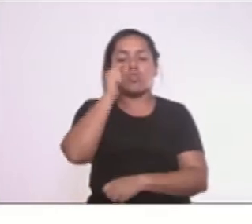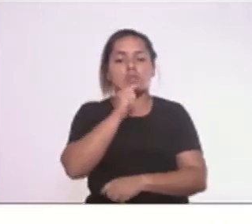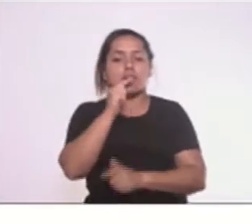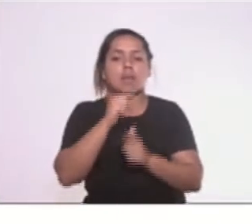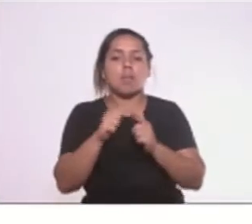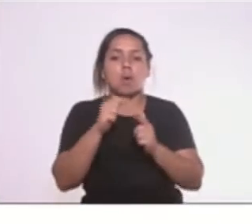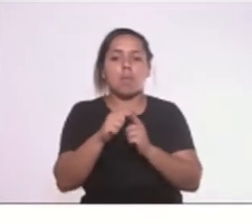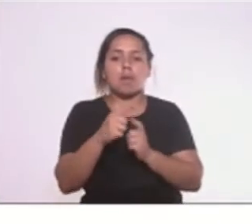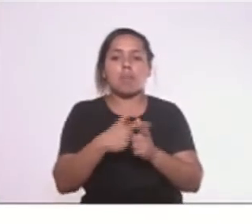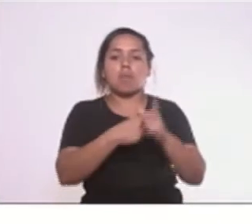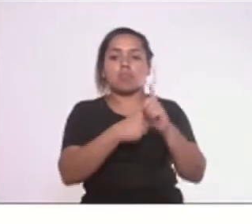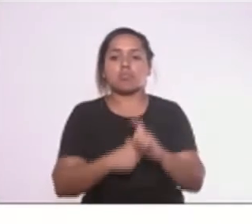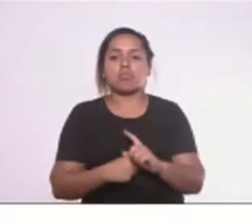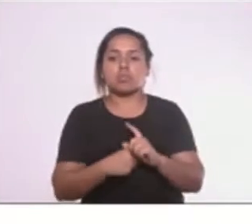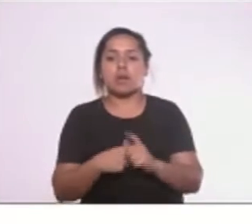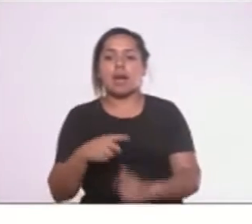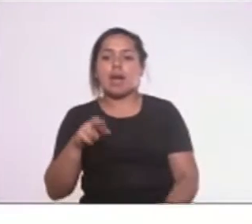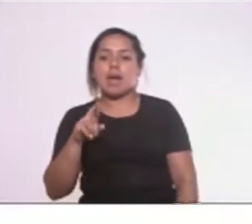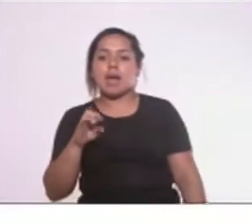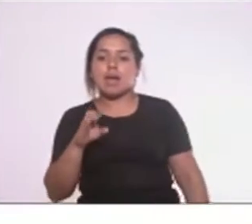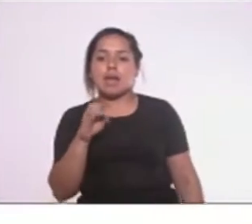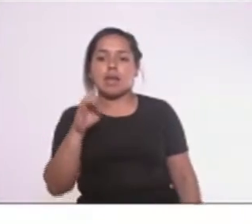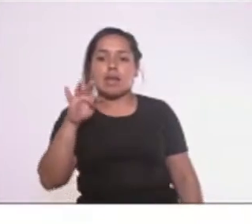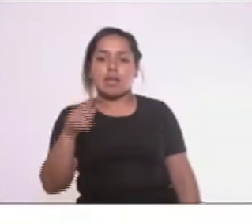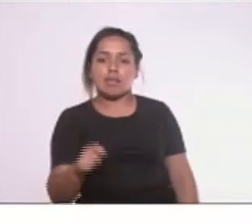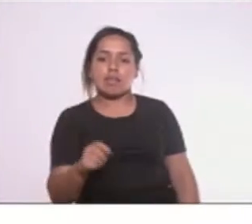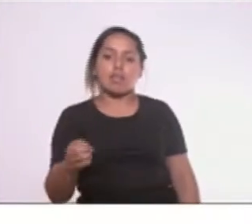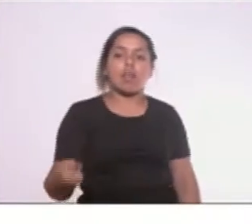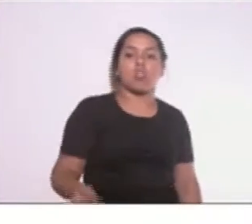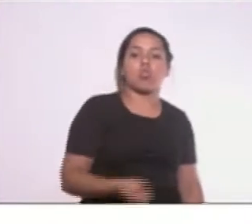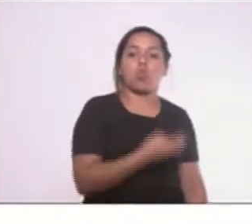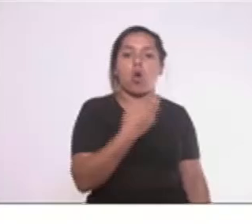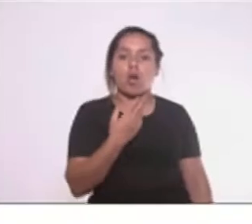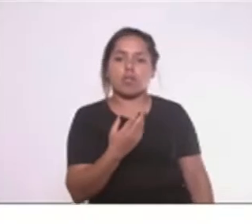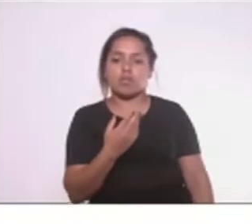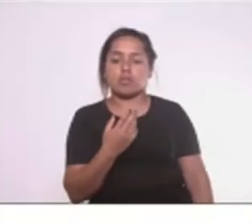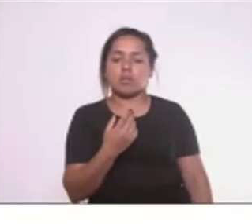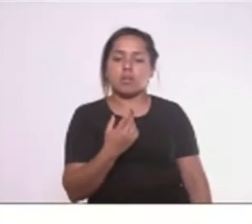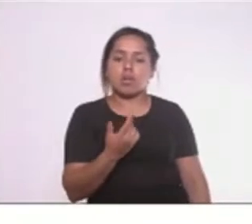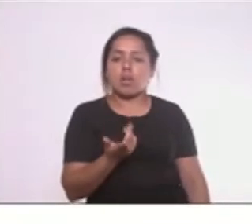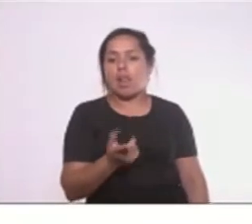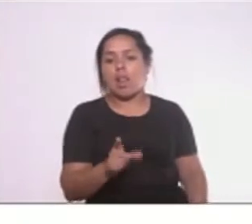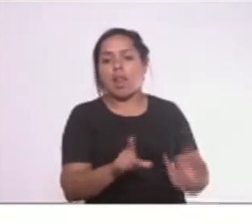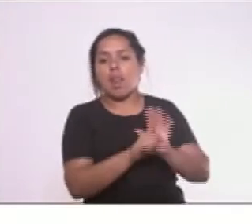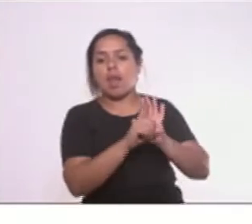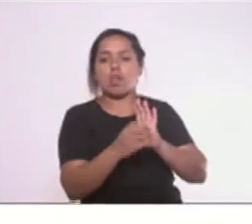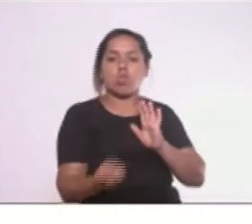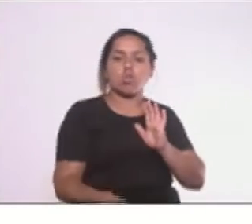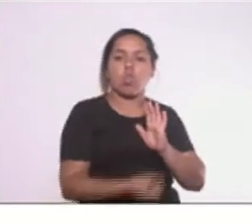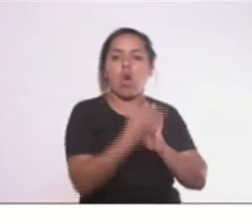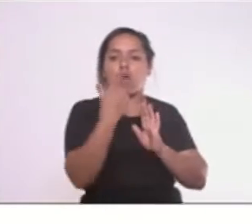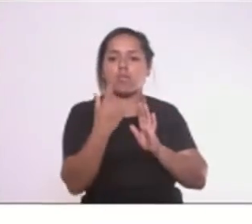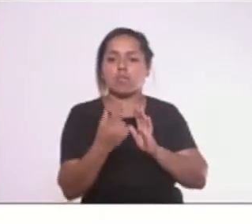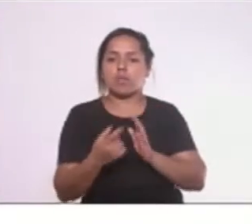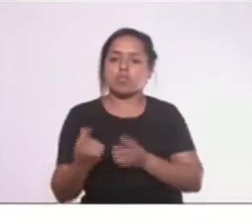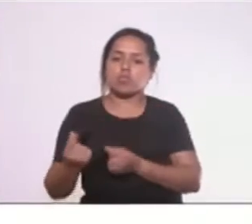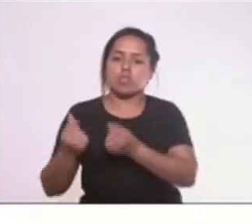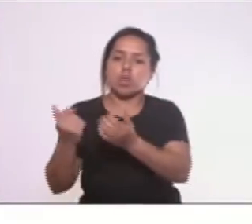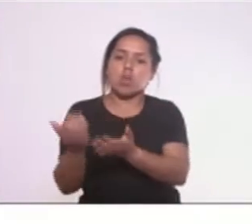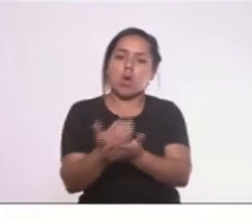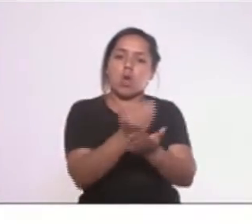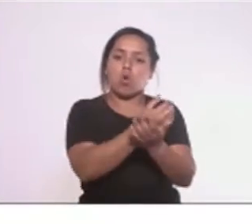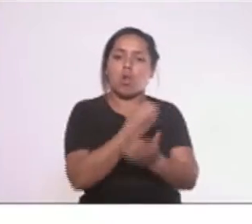crítico, pensando em receitas novas, em linhas novas. Aliás, na nossa CPI da crise fiscal, em vários momentos, nós debatemos algumas possibilidades,